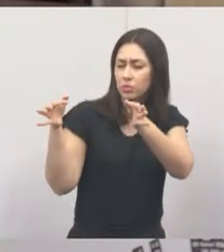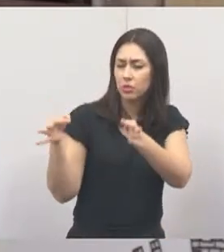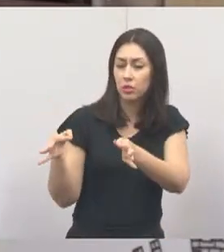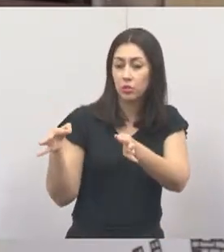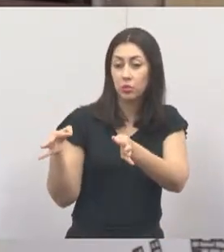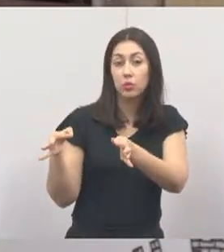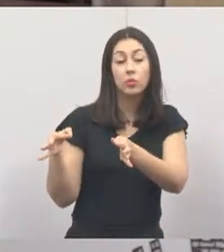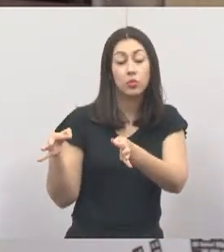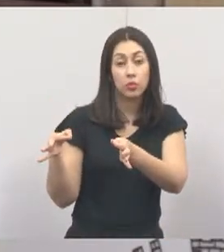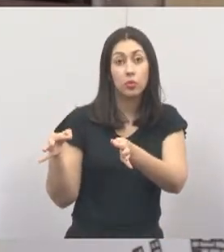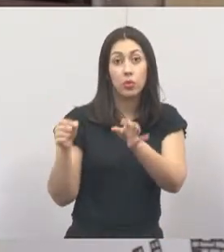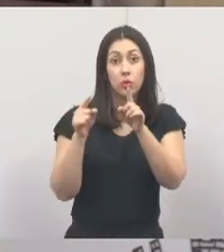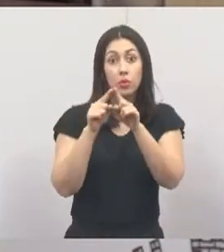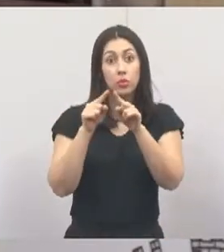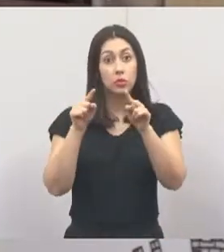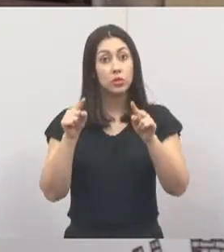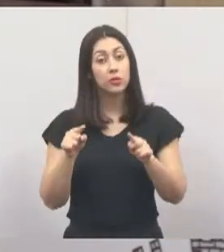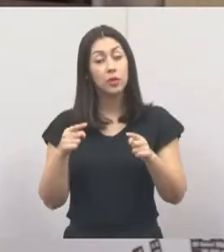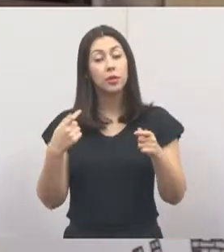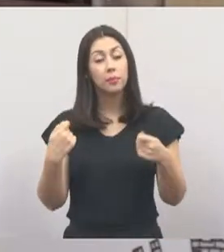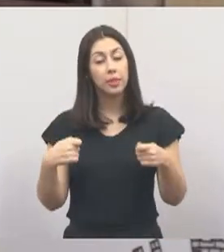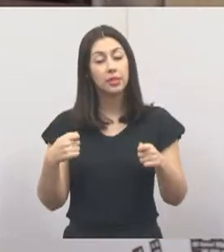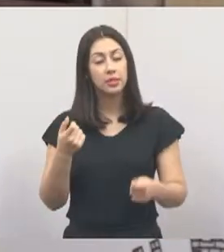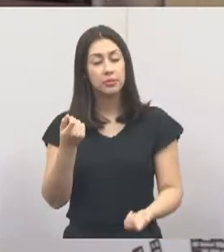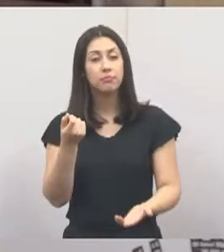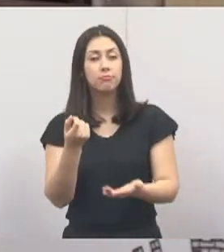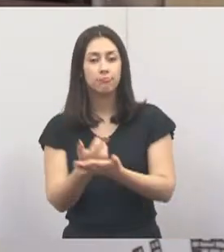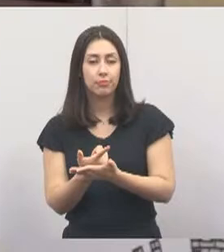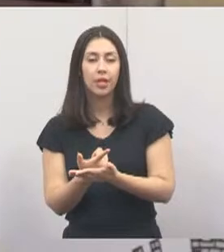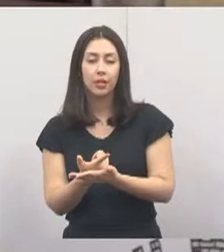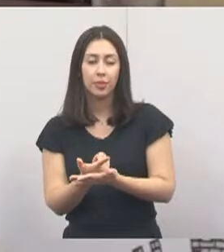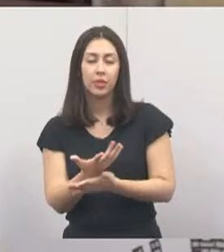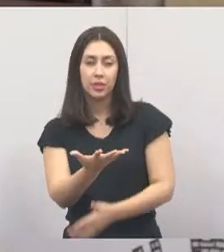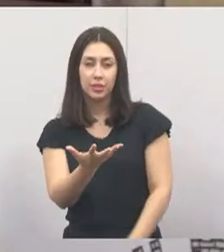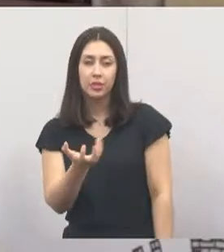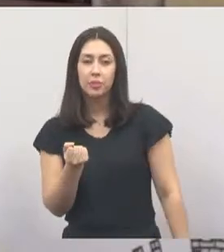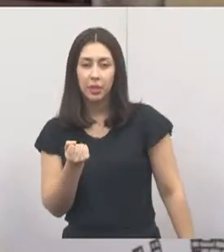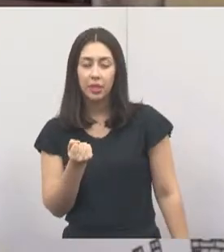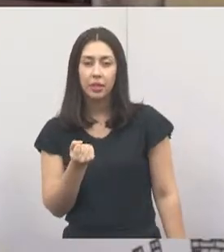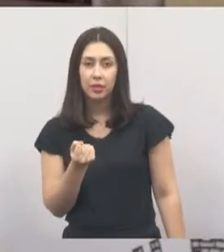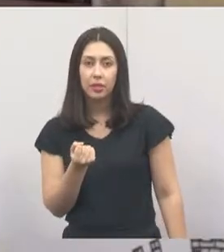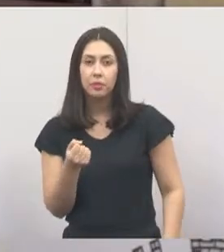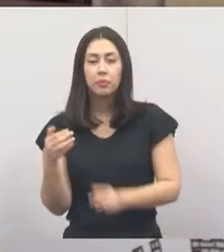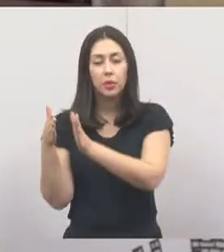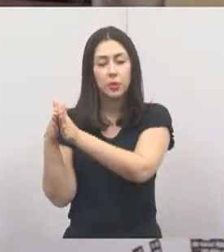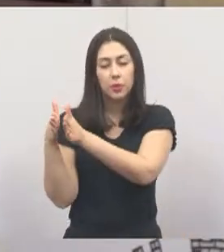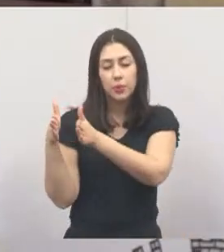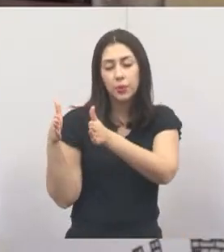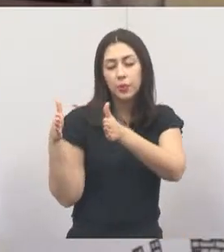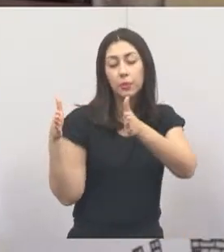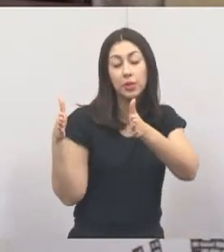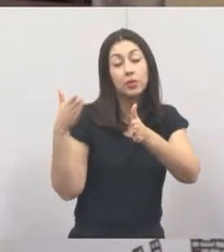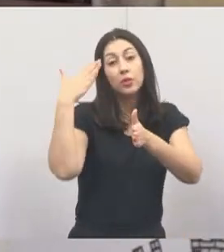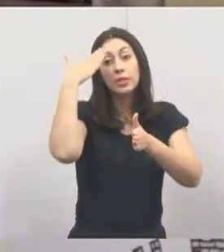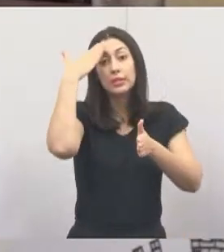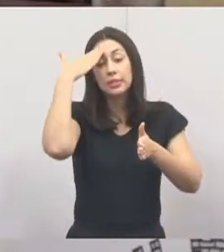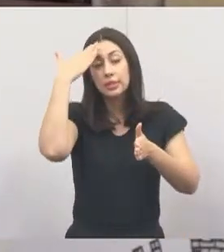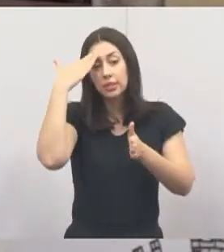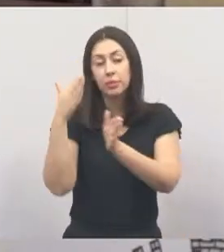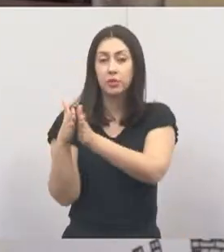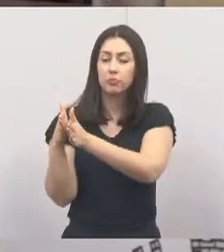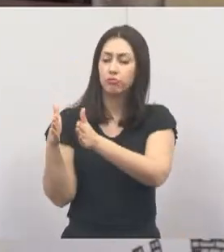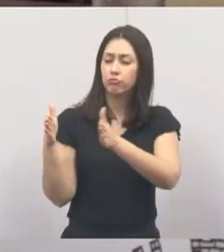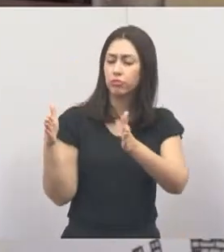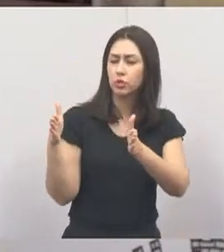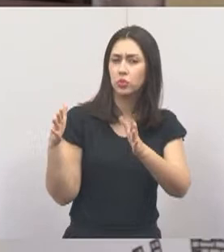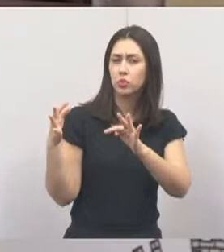será devido ao servidor o pagamento de GDA pelo correspondente período, considerando-se período